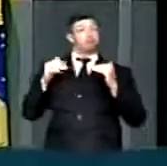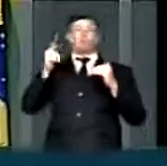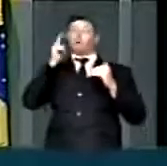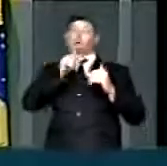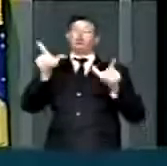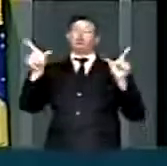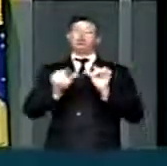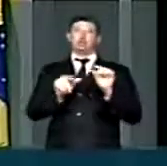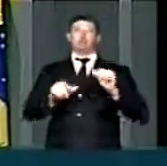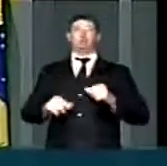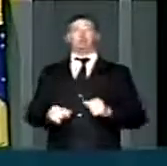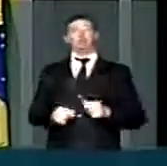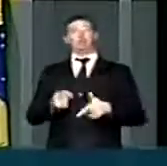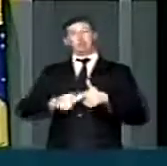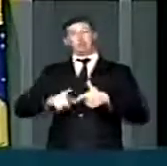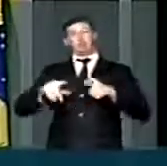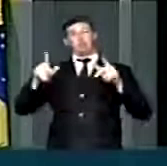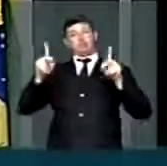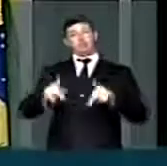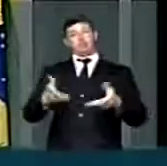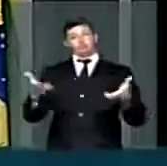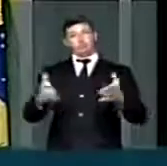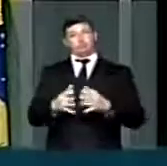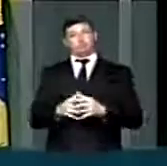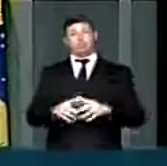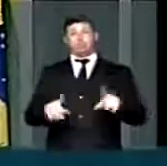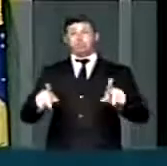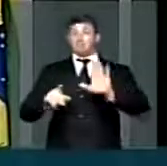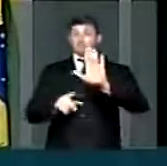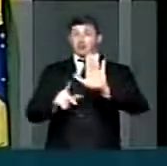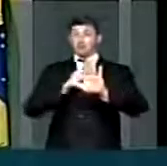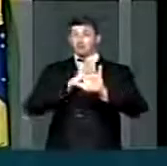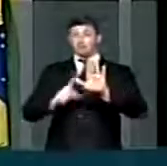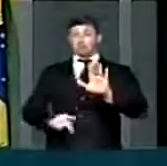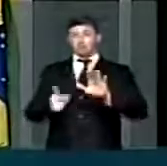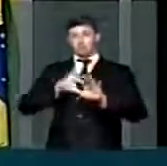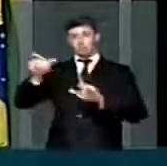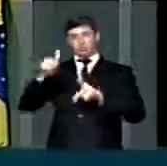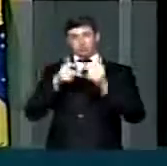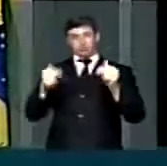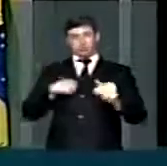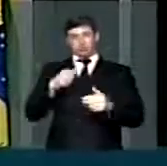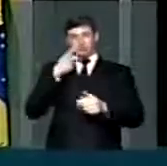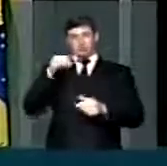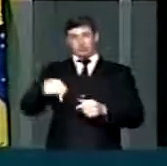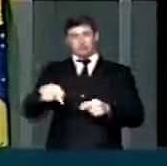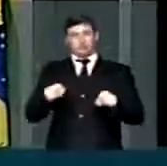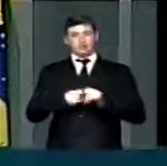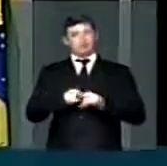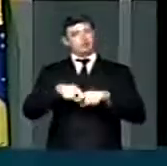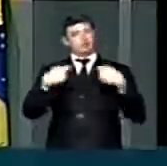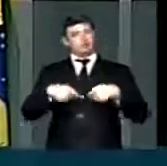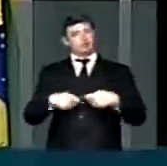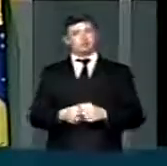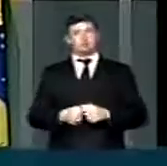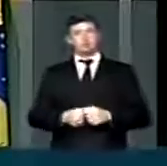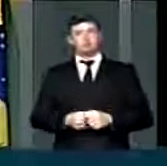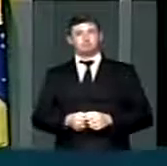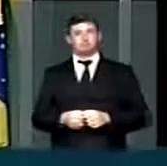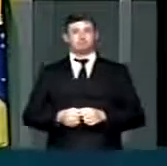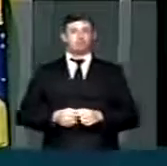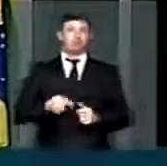o problema dessas pessoas. Mas, senhor presidente, eu trago aqui um outro assunto para fazer um registro também de